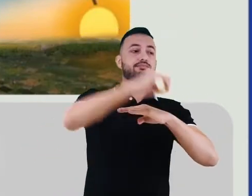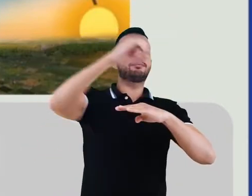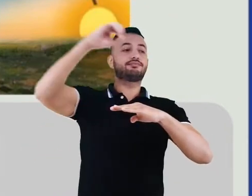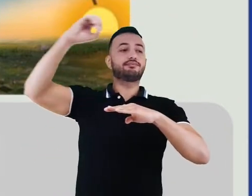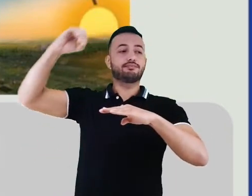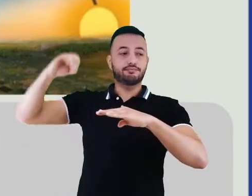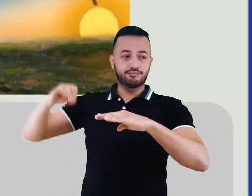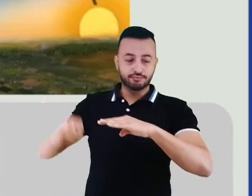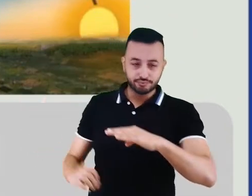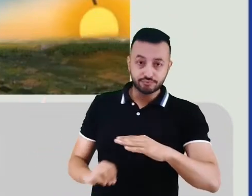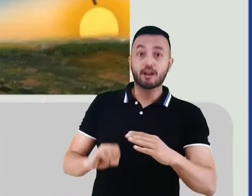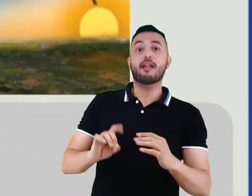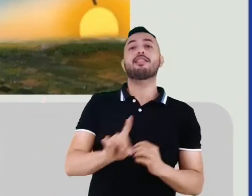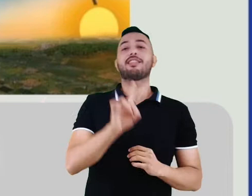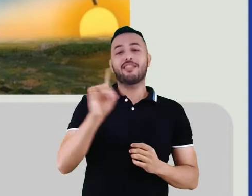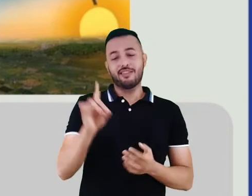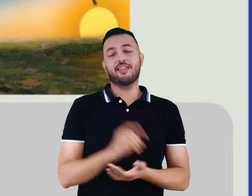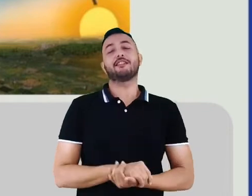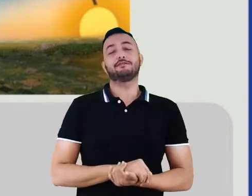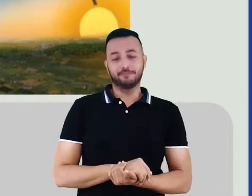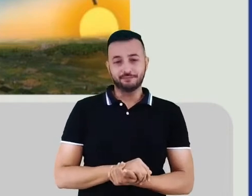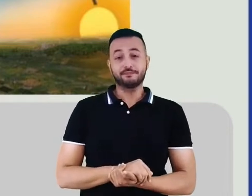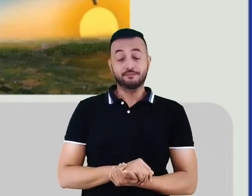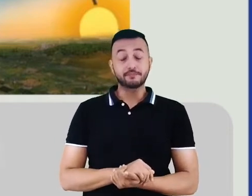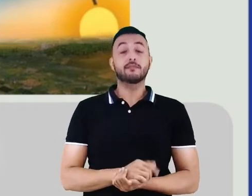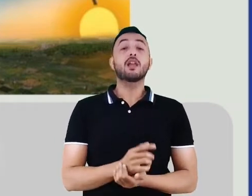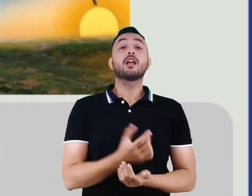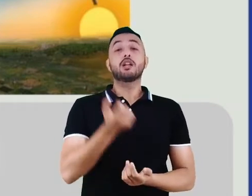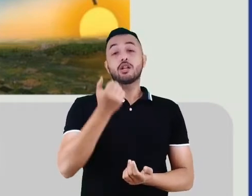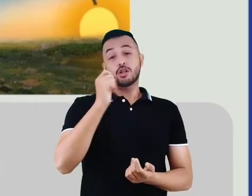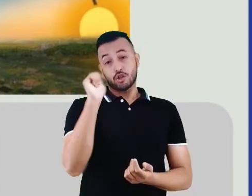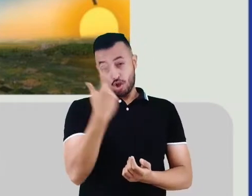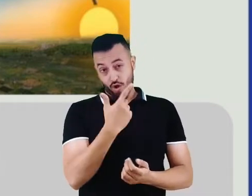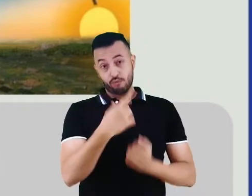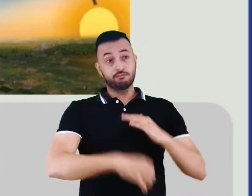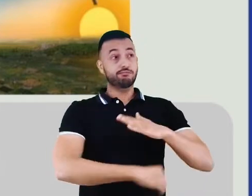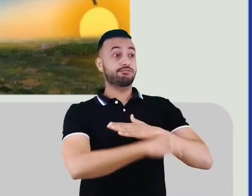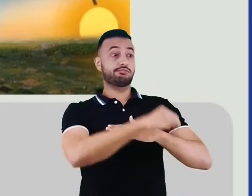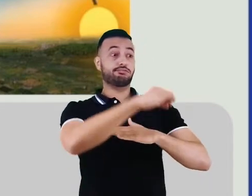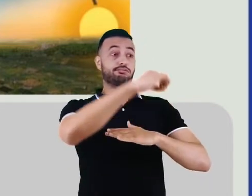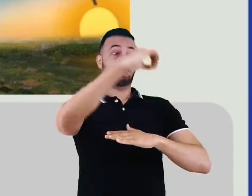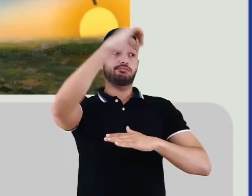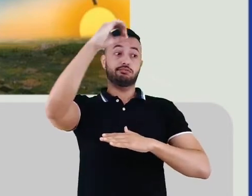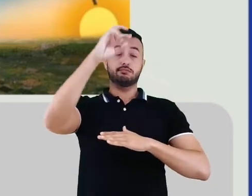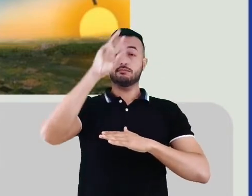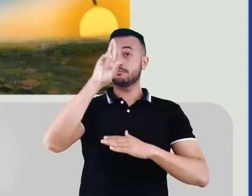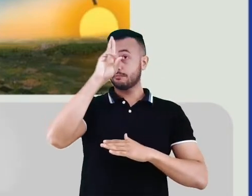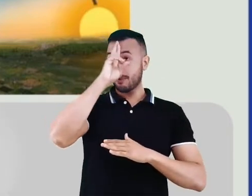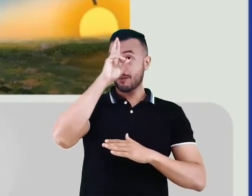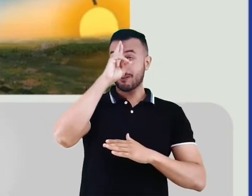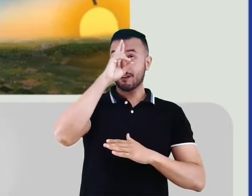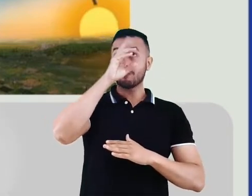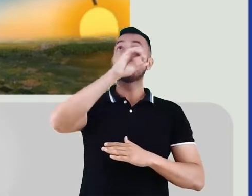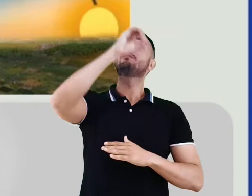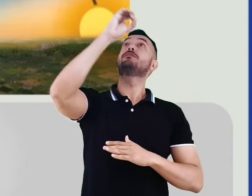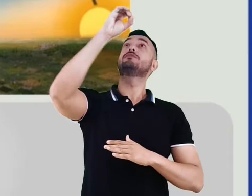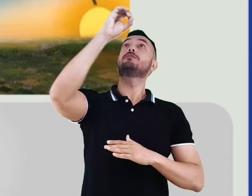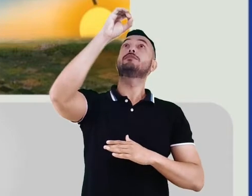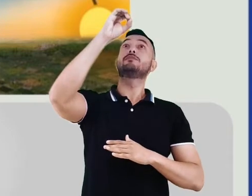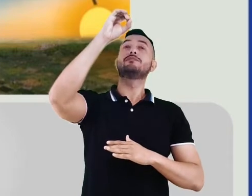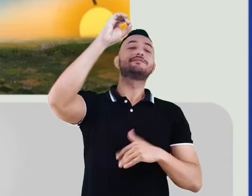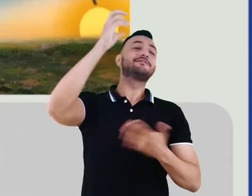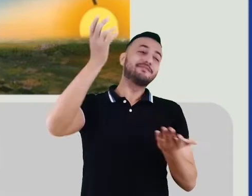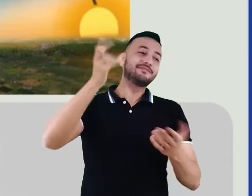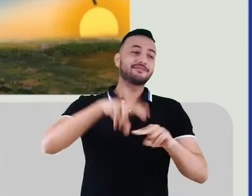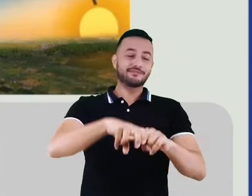sol nasce no meio-dia, quando dá meio-dia, 12 horas do dia, que é a metade. Por